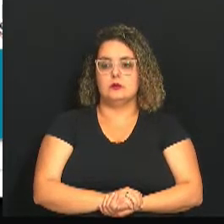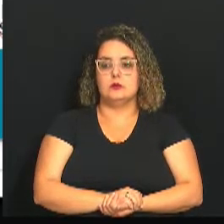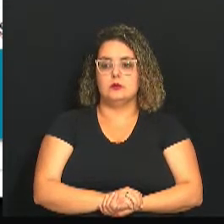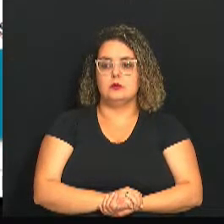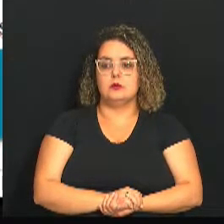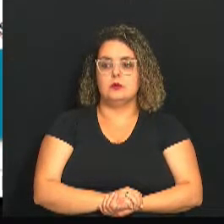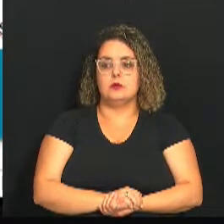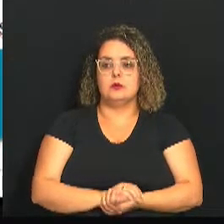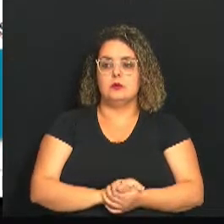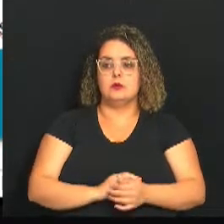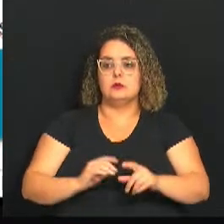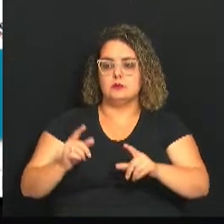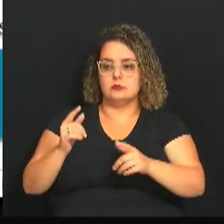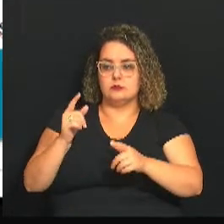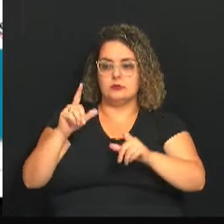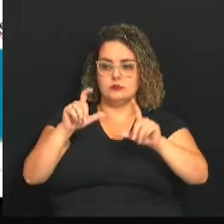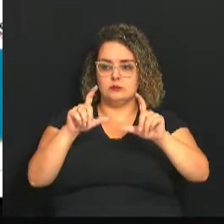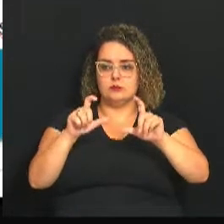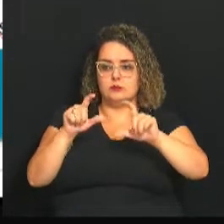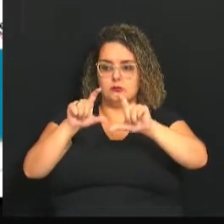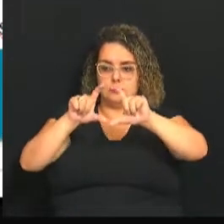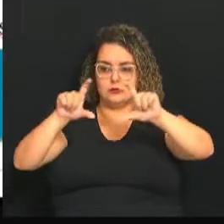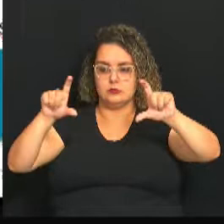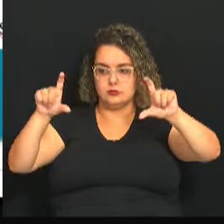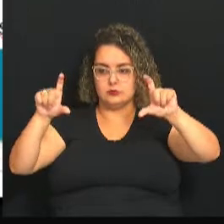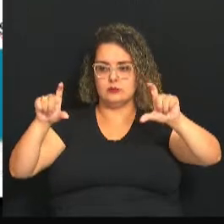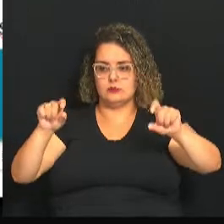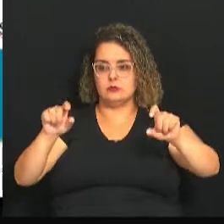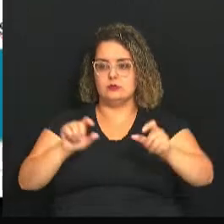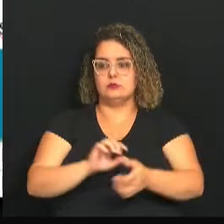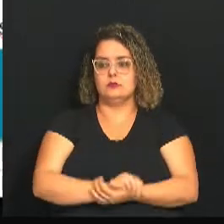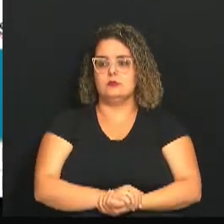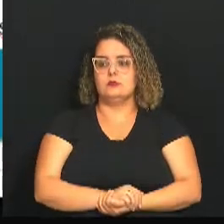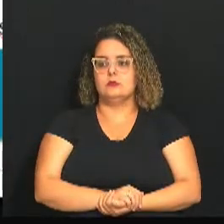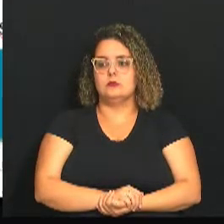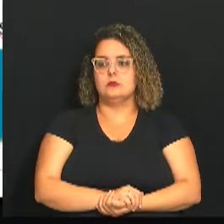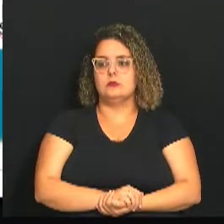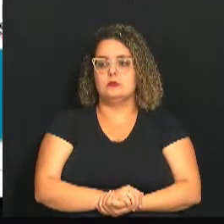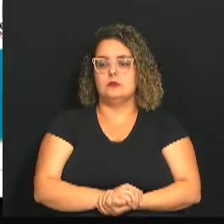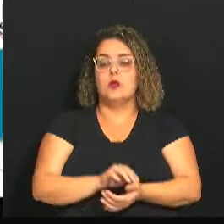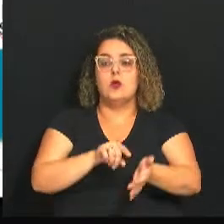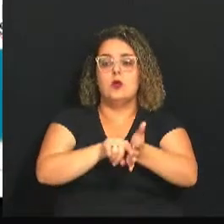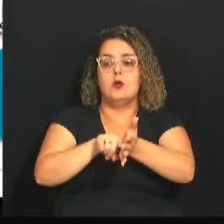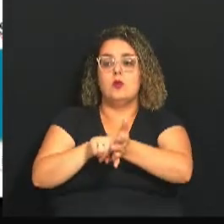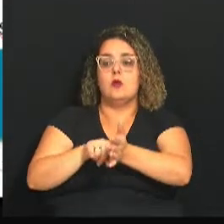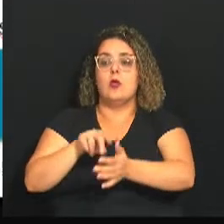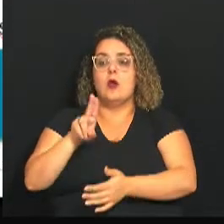imagem dos radares do Instituto de Pesquisas Meteorológicas da Unesp,